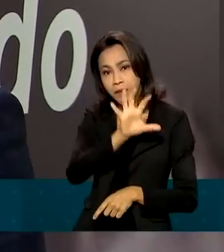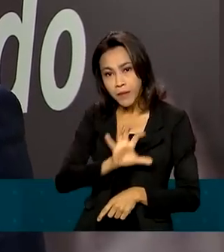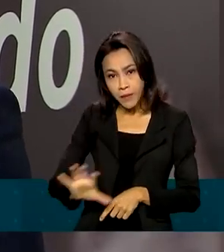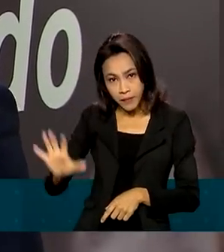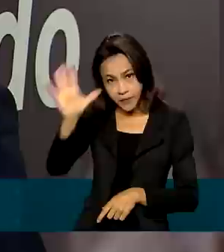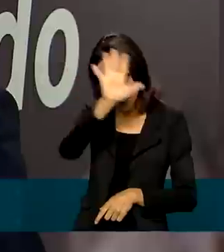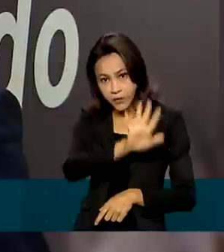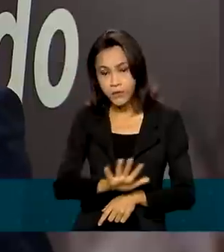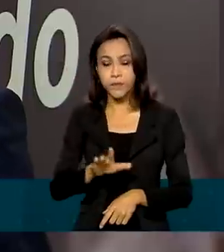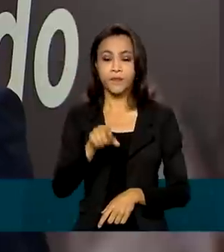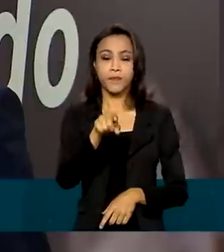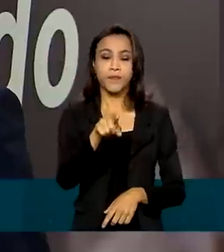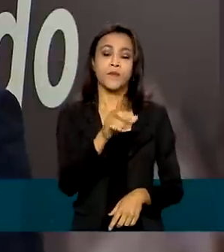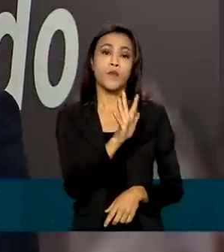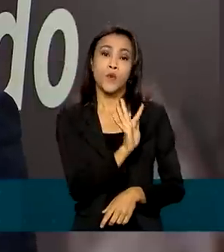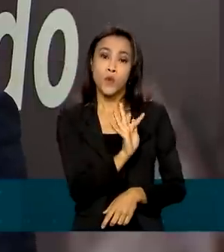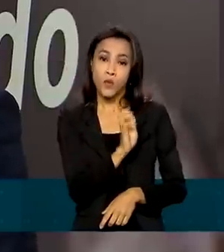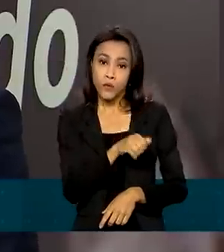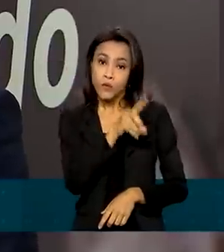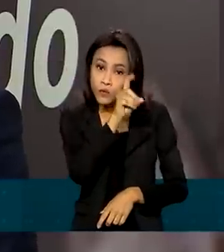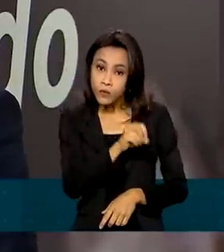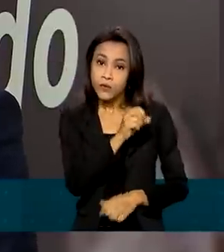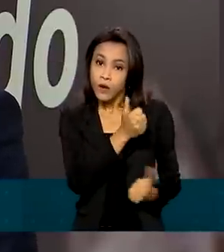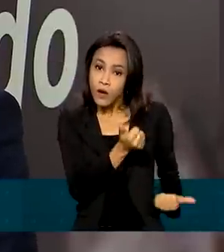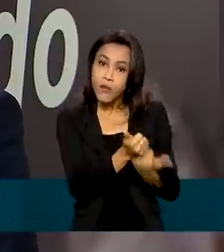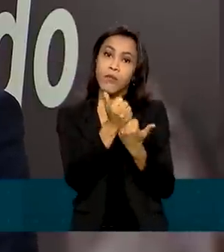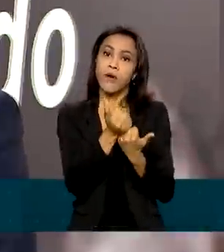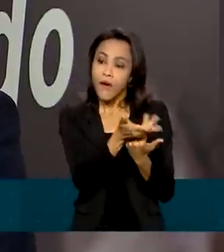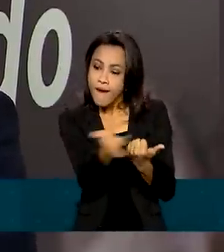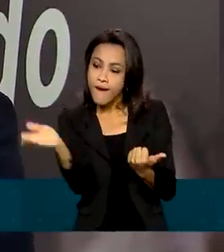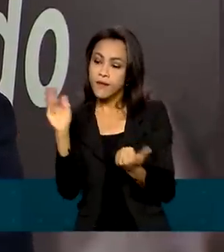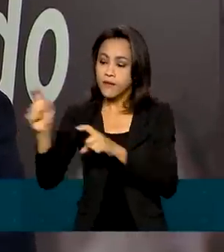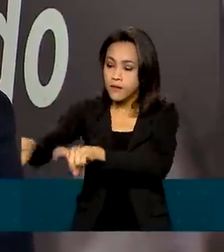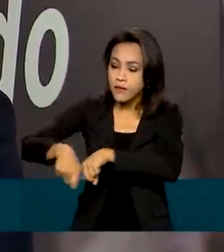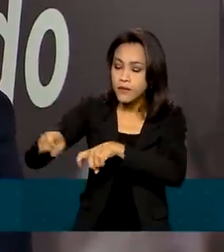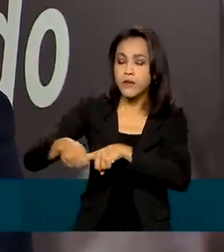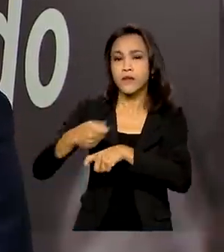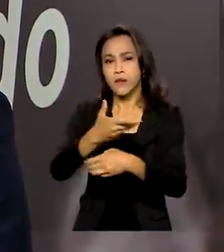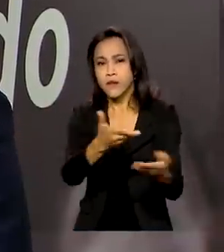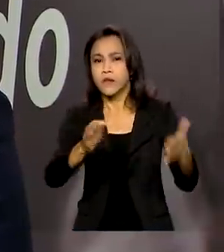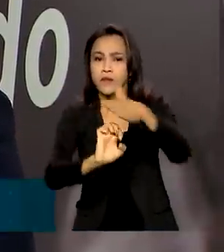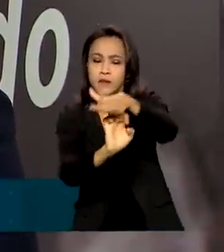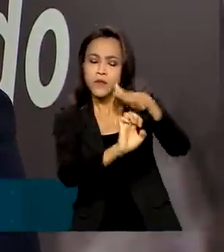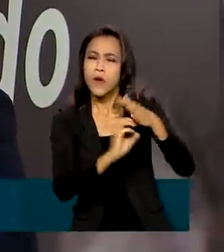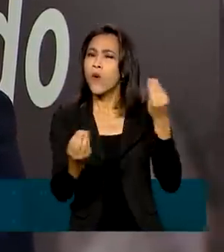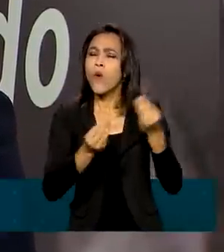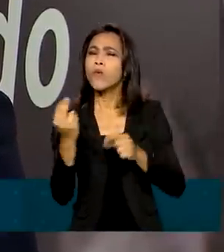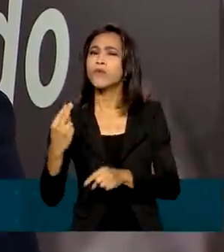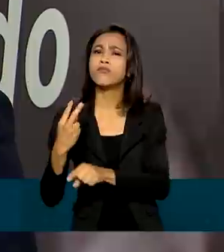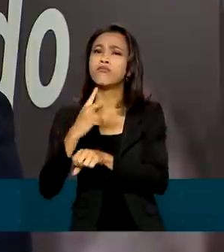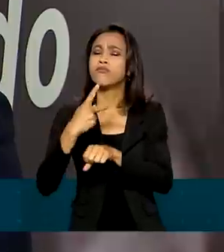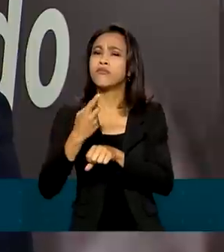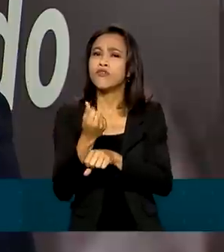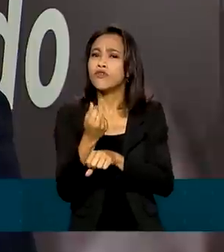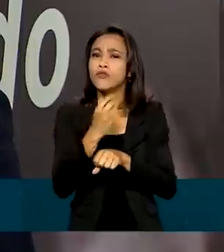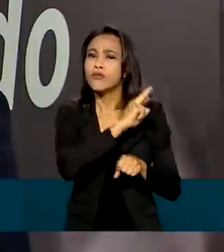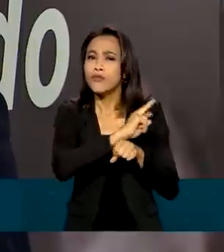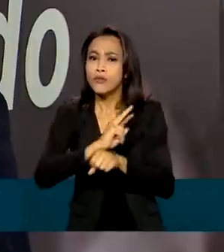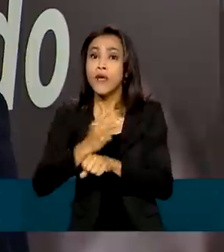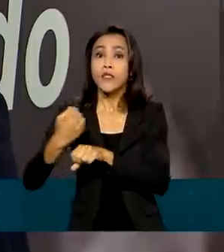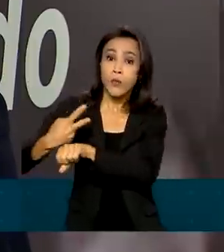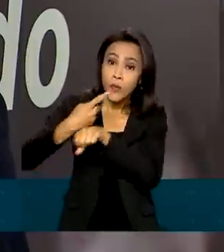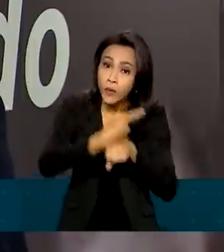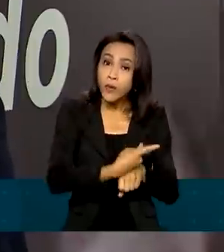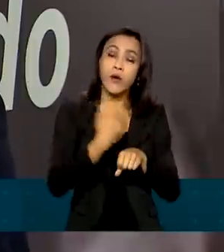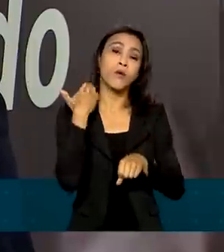essas pequenos médios e grandes e empreendedores e para acessar o financiamento basta procurar o banco regional local então